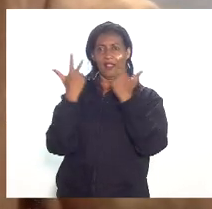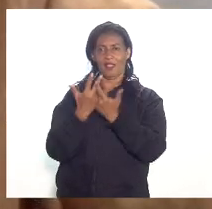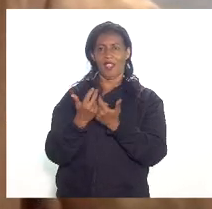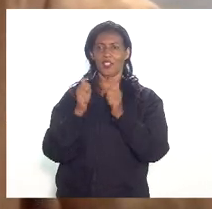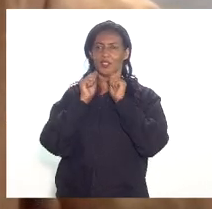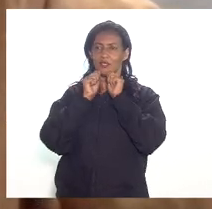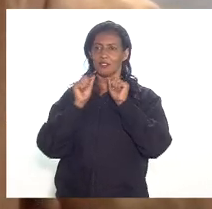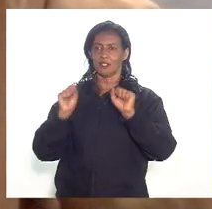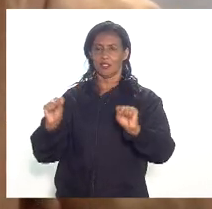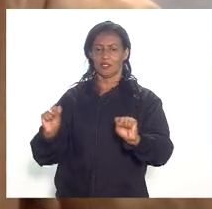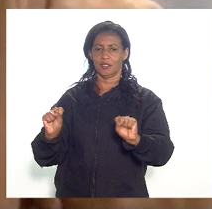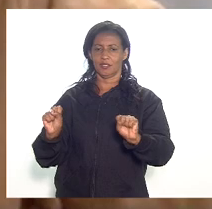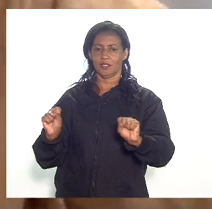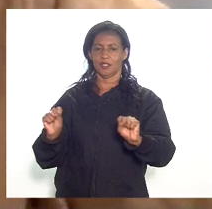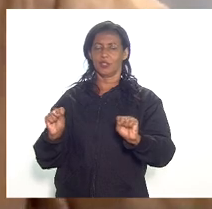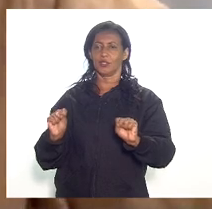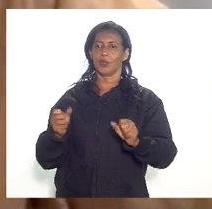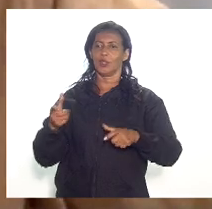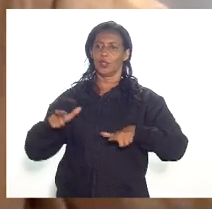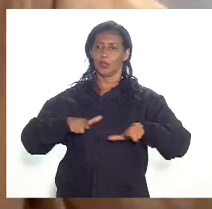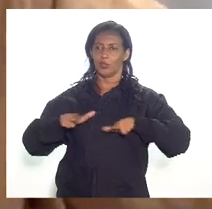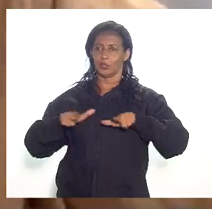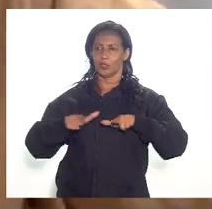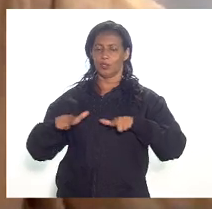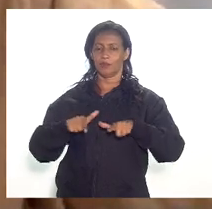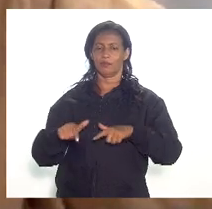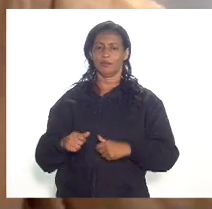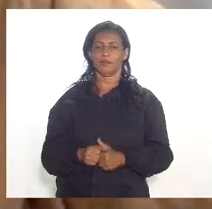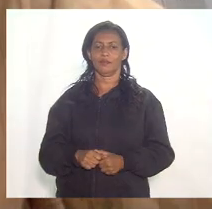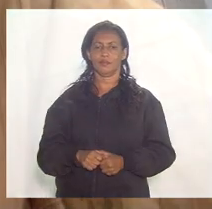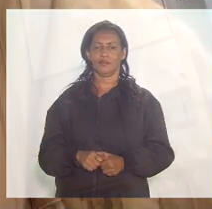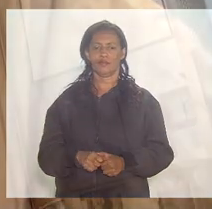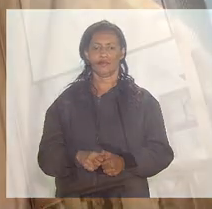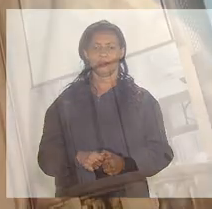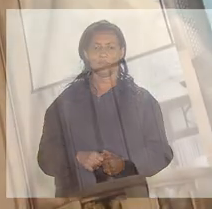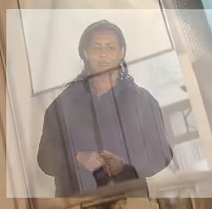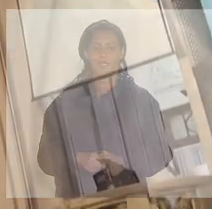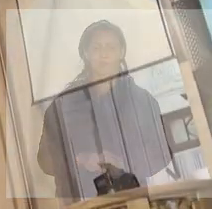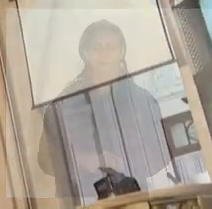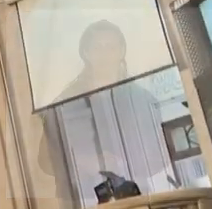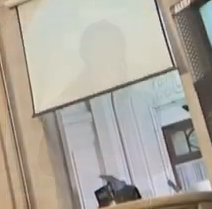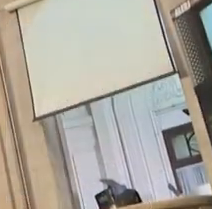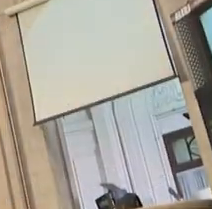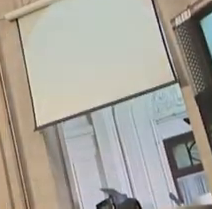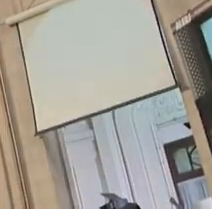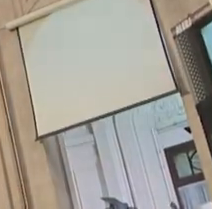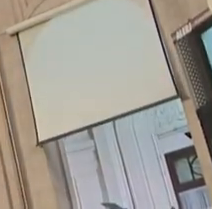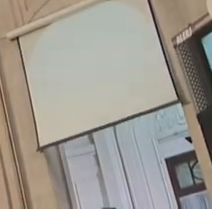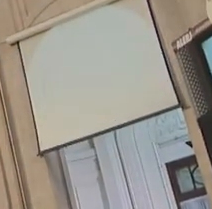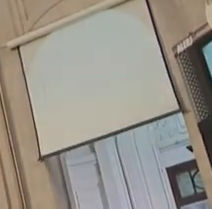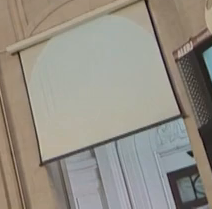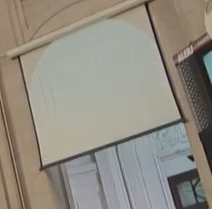e aos servidores da TV Alérgios boa tarde e